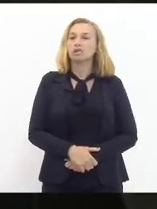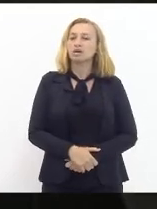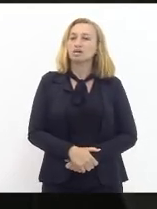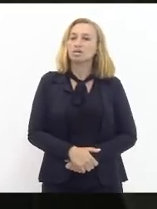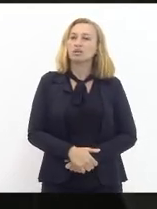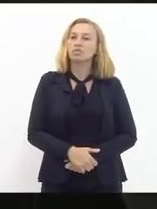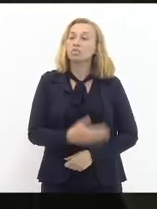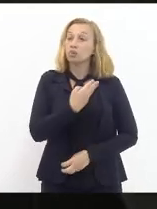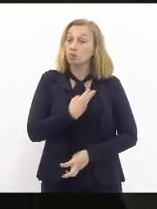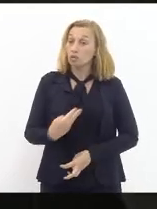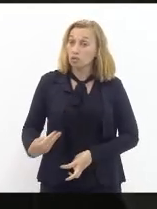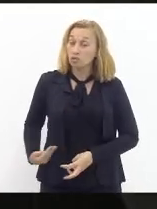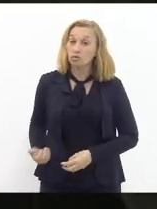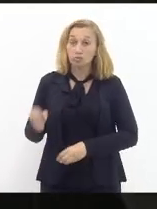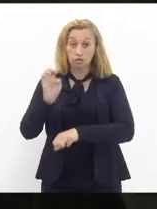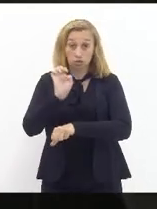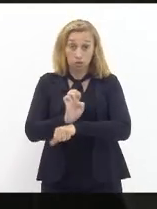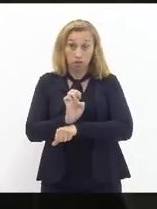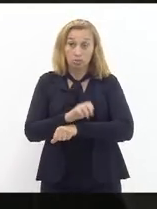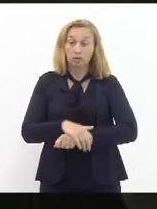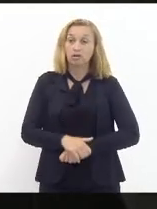que o governo do Estado,